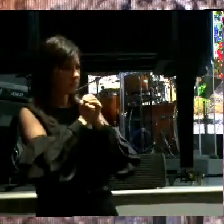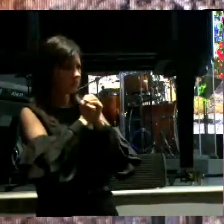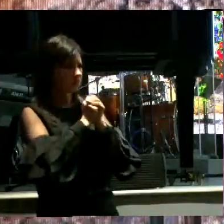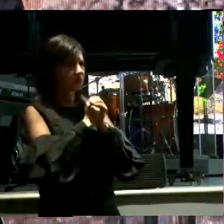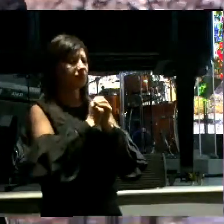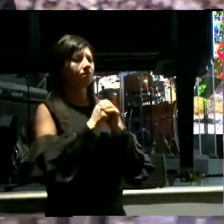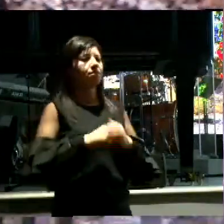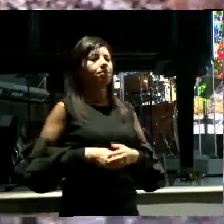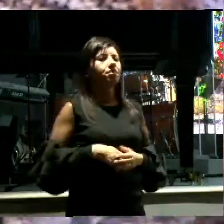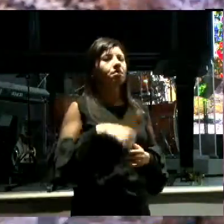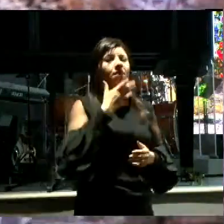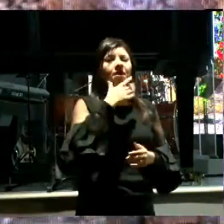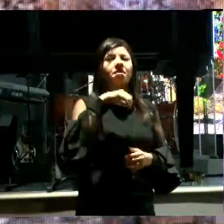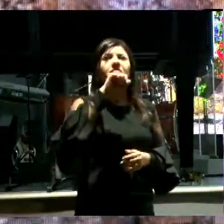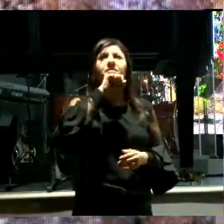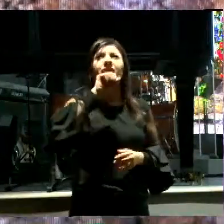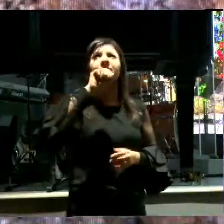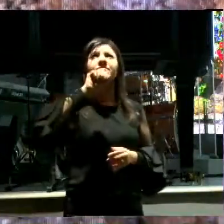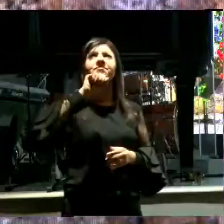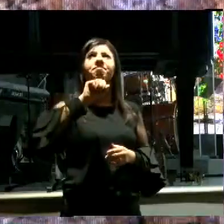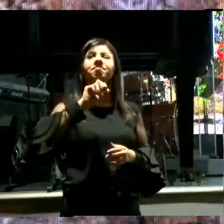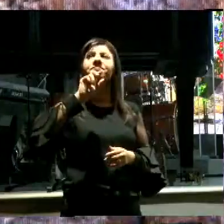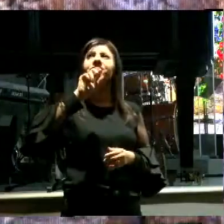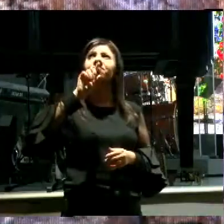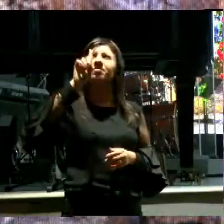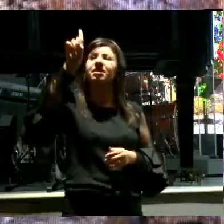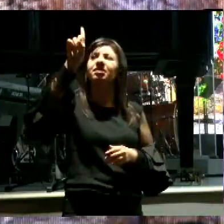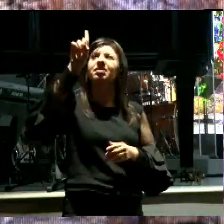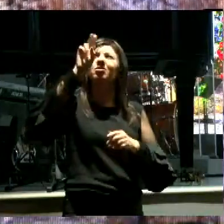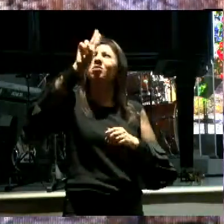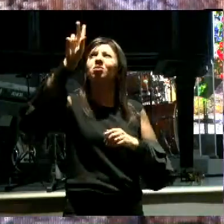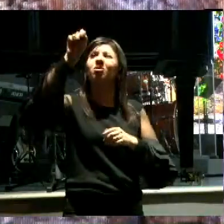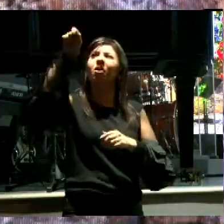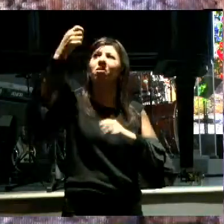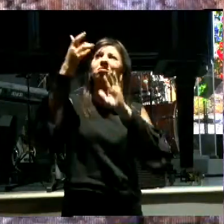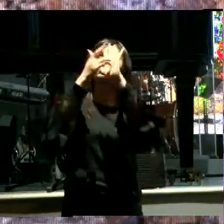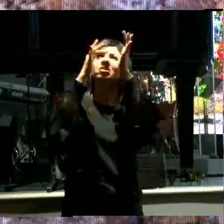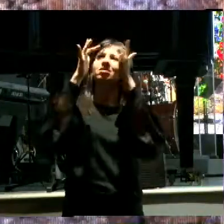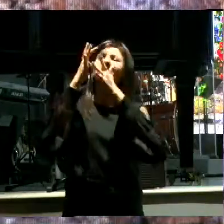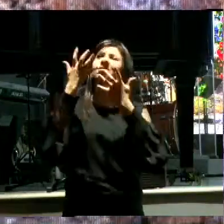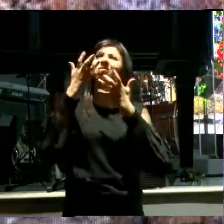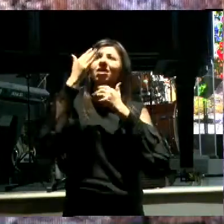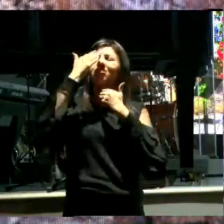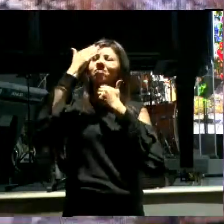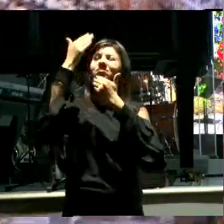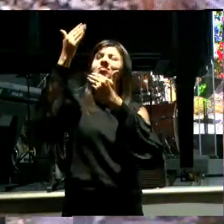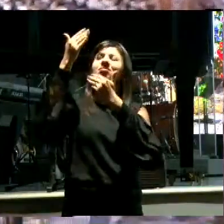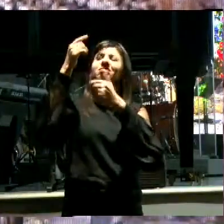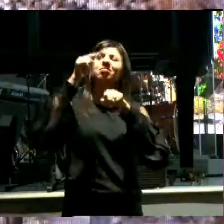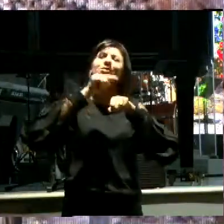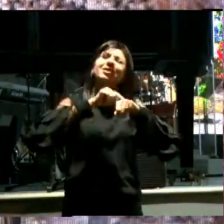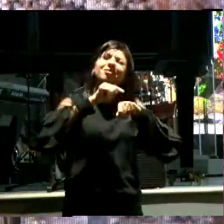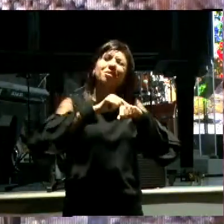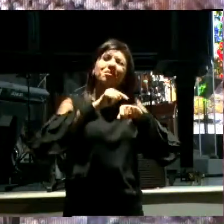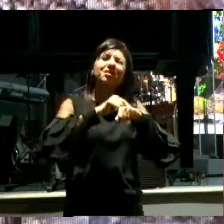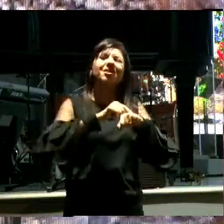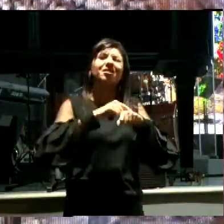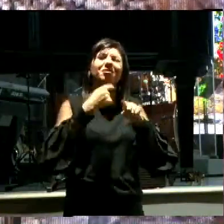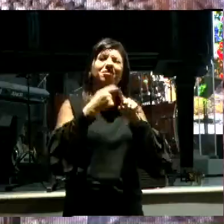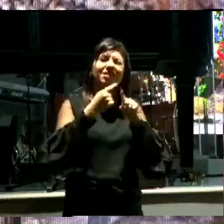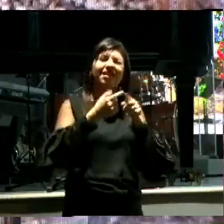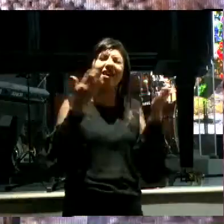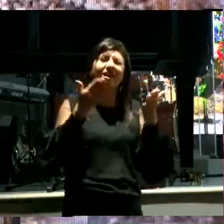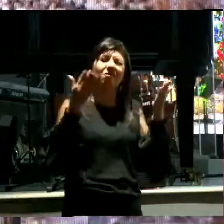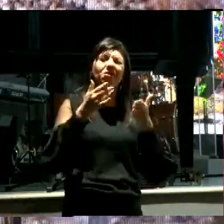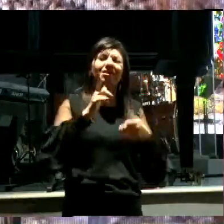em nome de Jesus, eu quero te agradecer por esse momento, por essa unção que eu sei que paira sobre